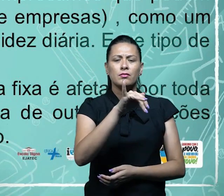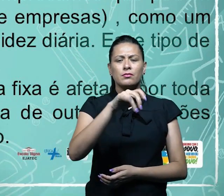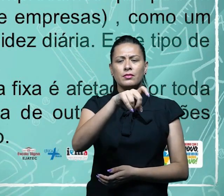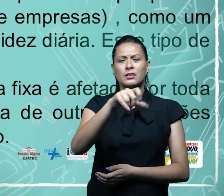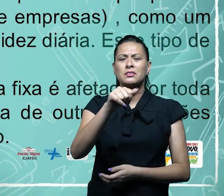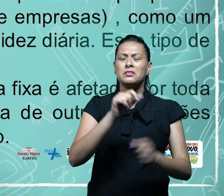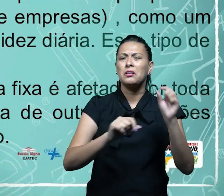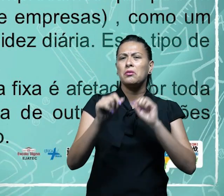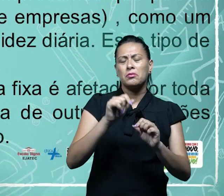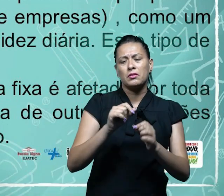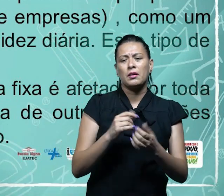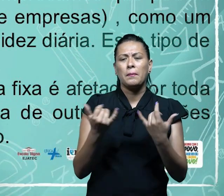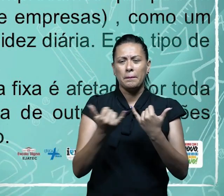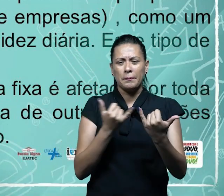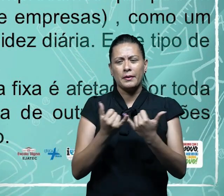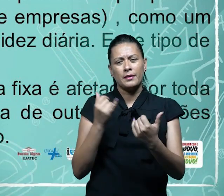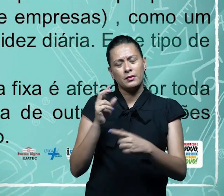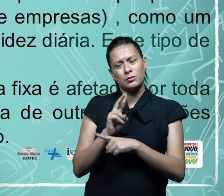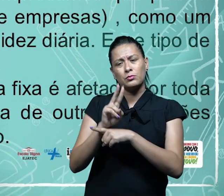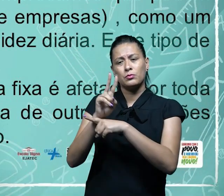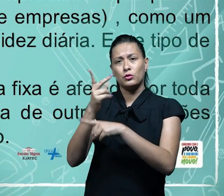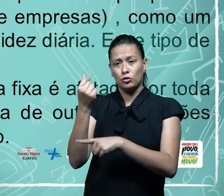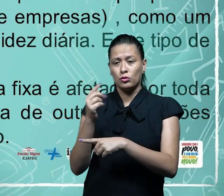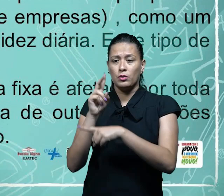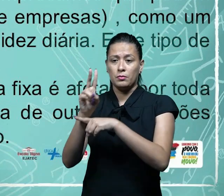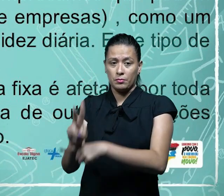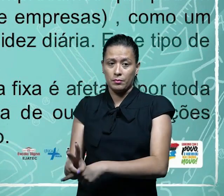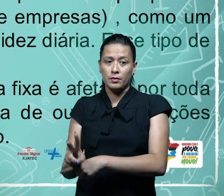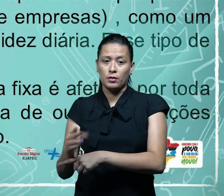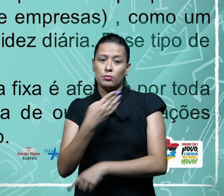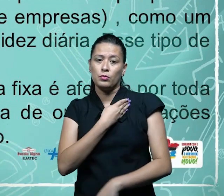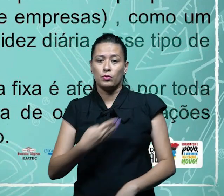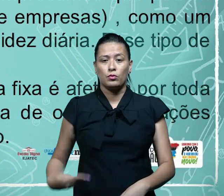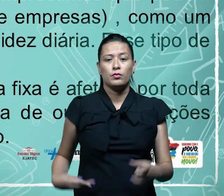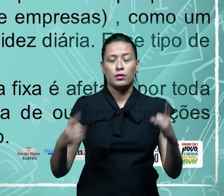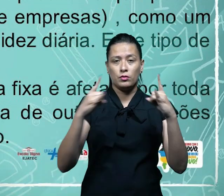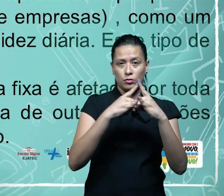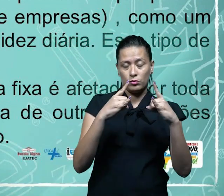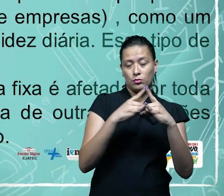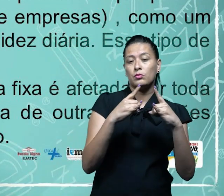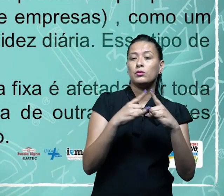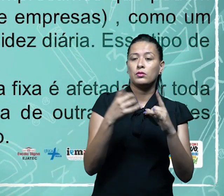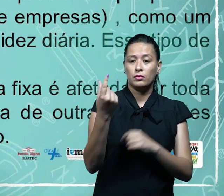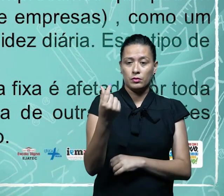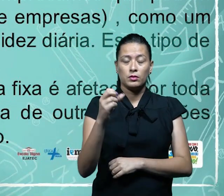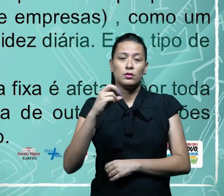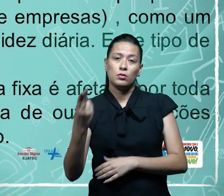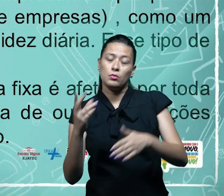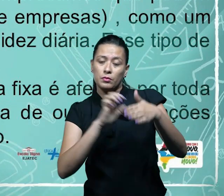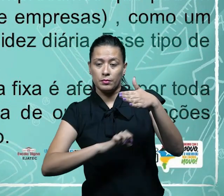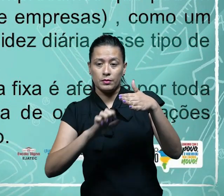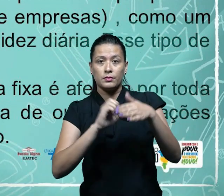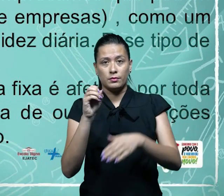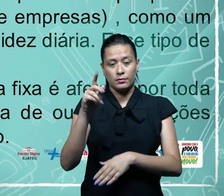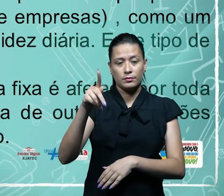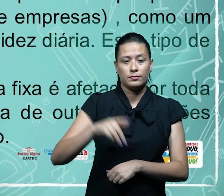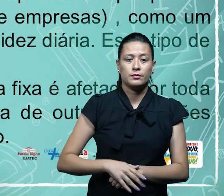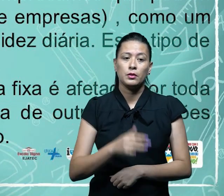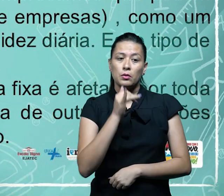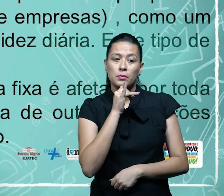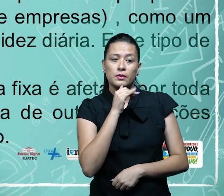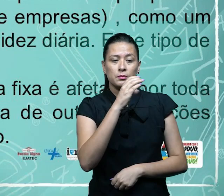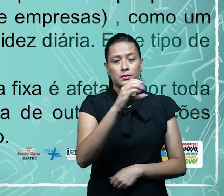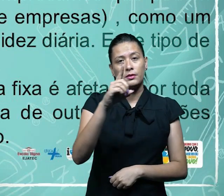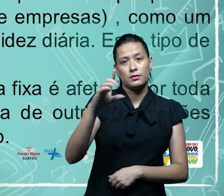quê? Espécie de empréstimos que podem ser feitos ao governo, instituições financeiras e empresas, ok? Como